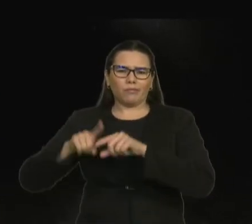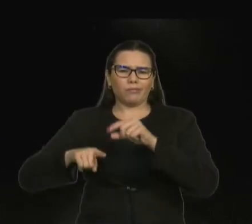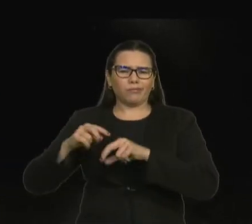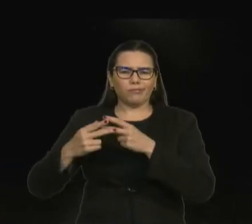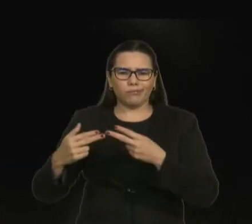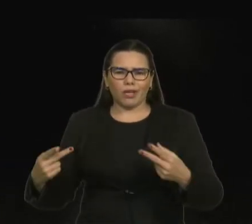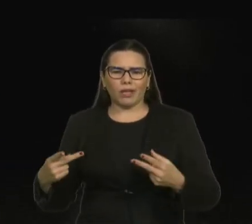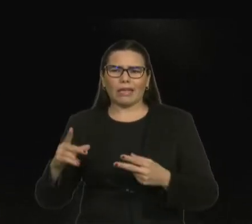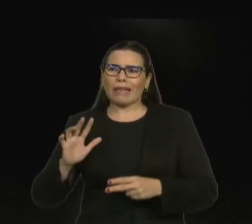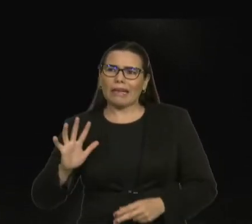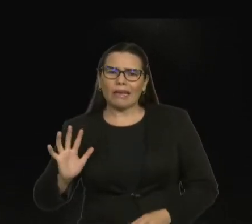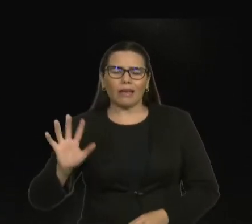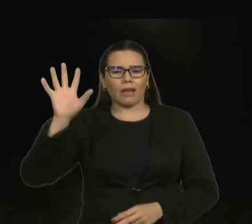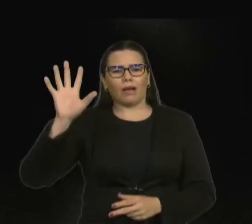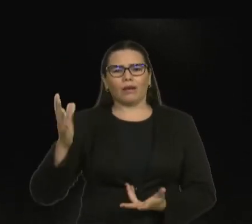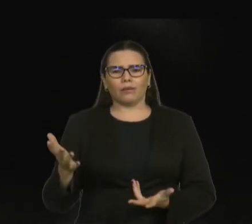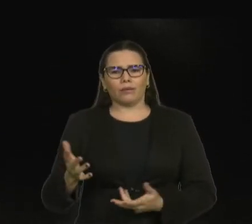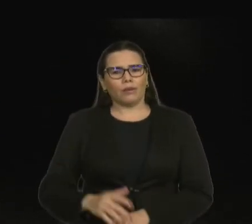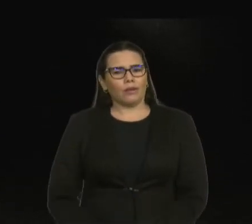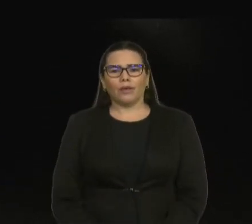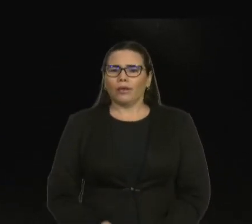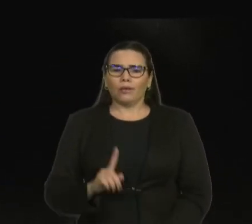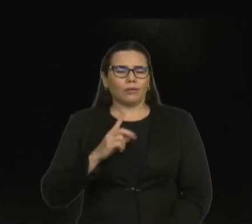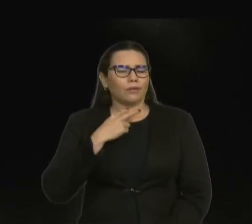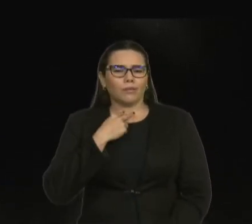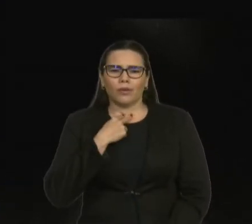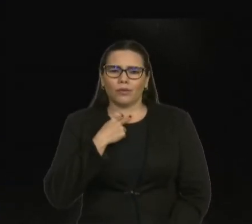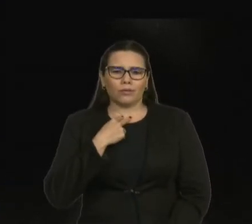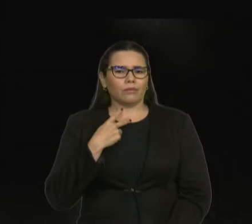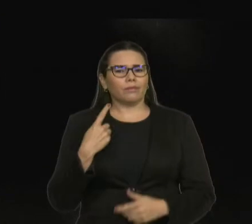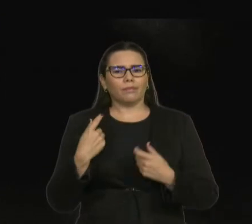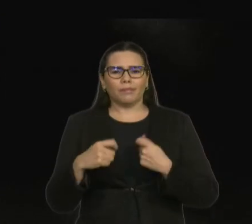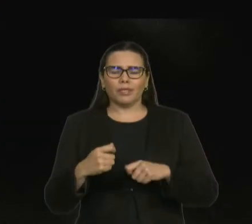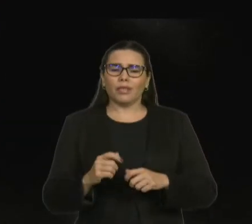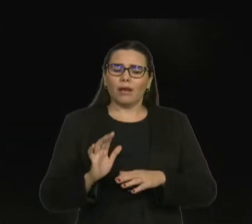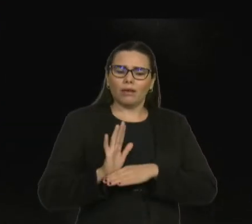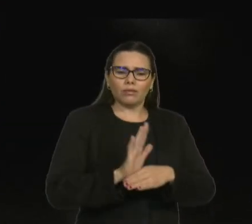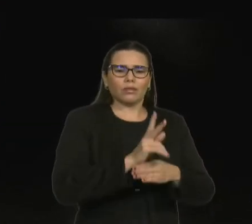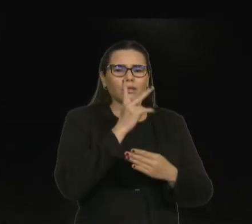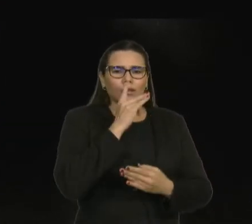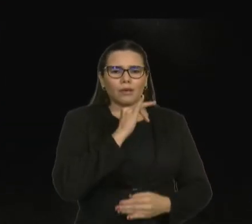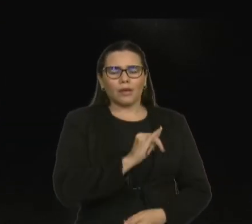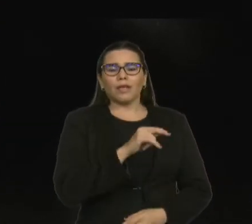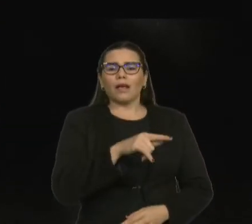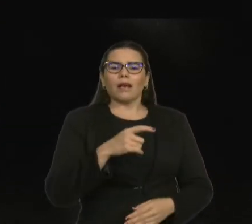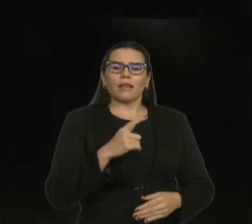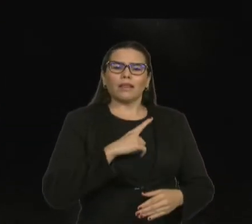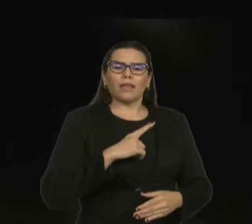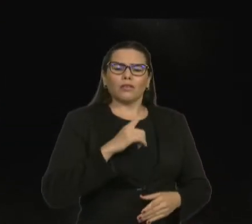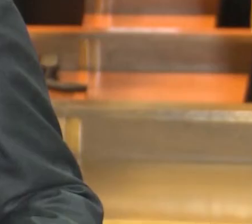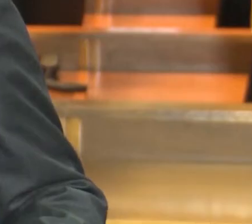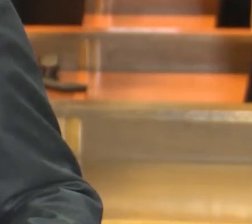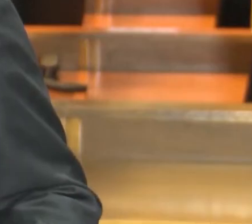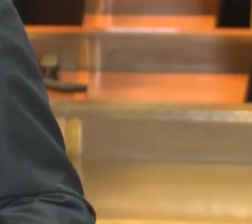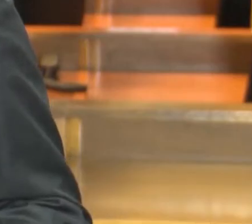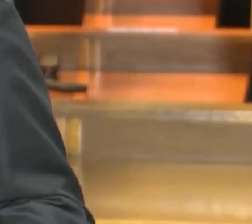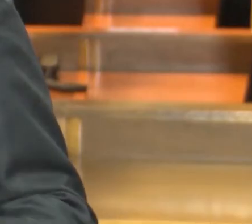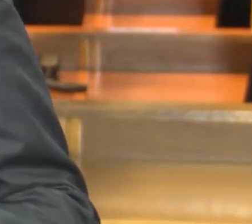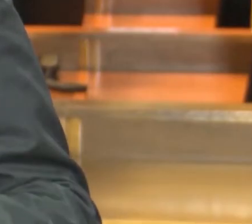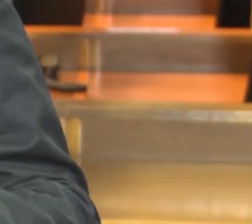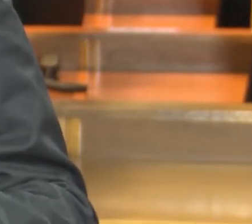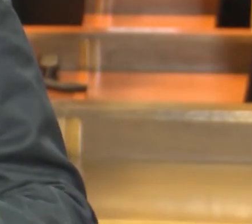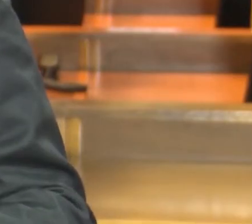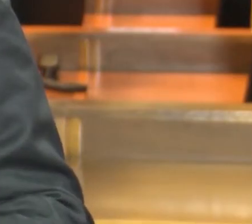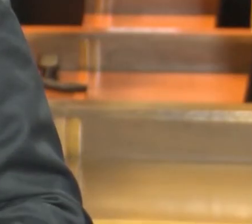redução do seu custo de vida, porque se nós não aprovarmos esse projeto, infelizmente, mais uma vez o consumidor vai pagar o pato. É importante